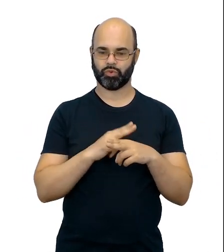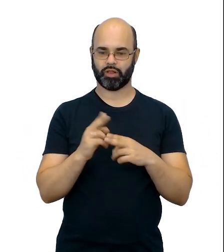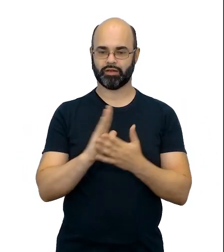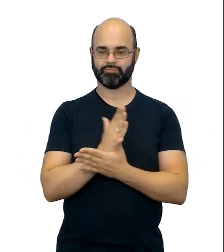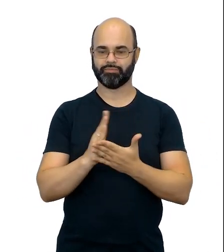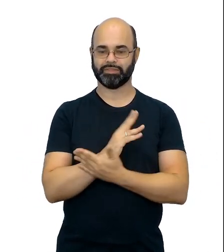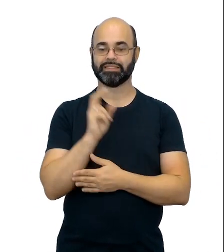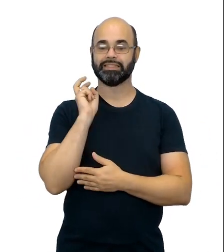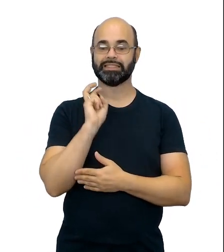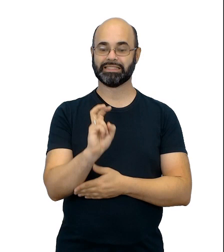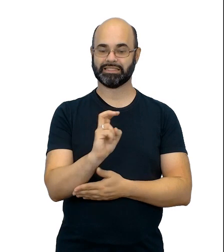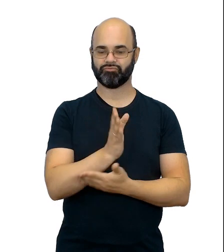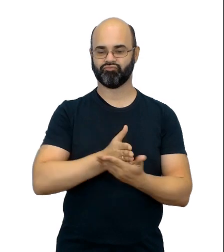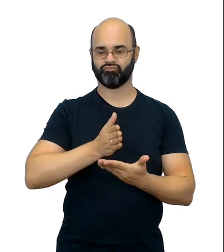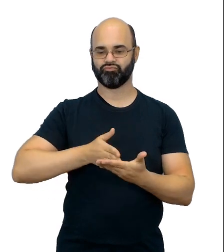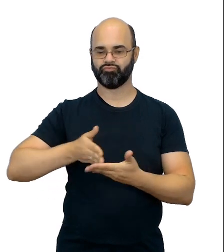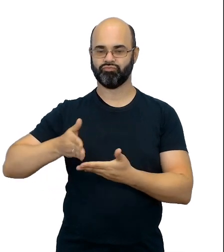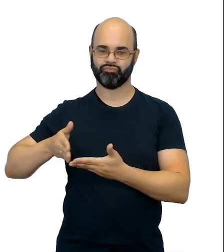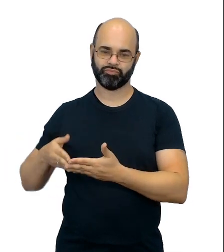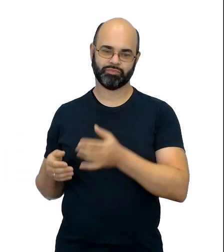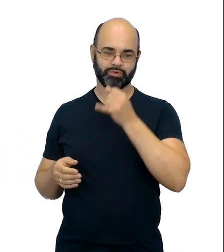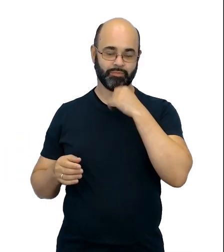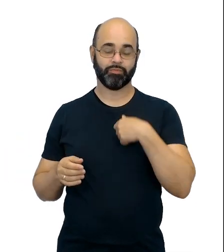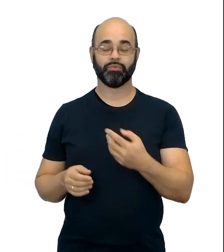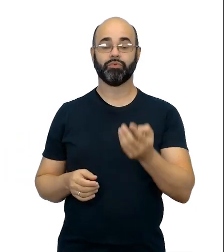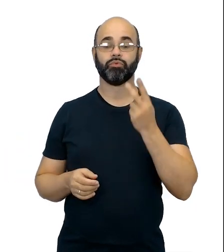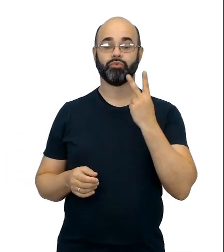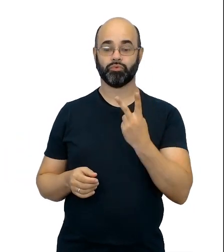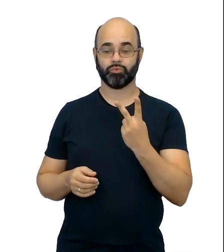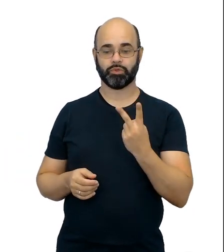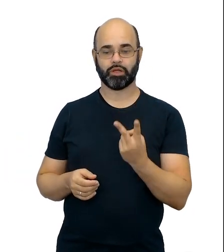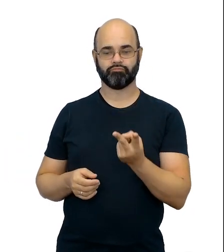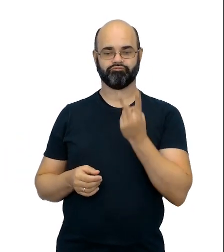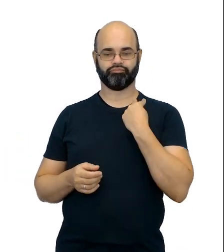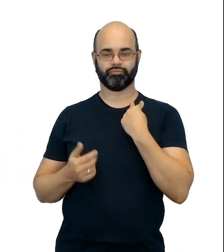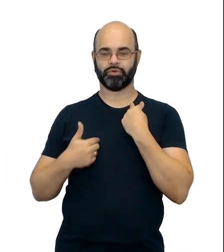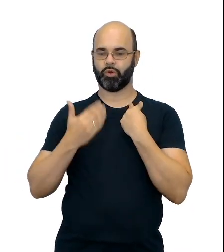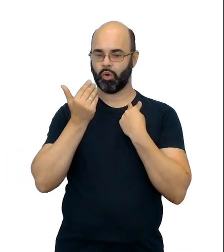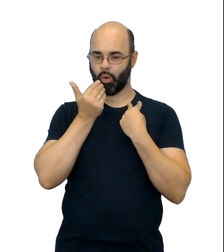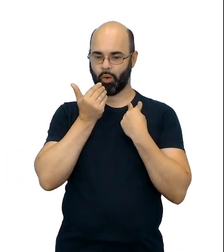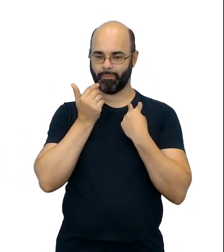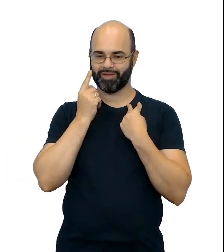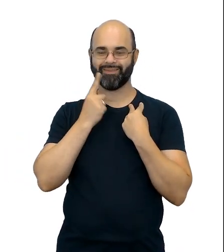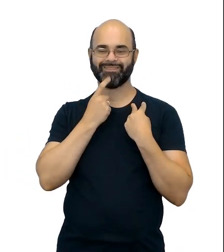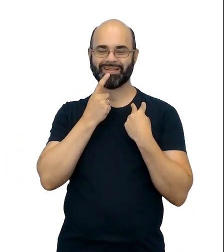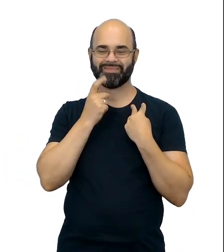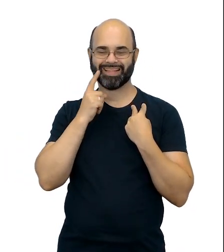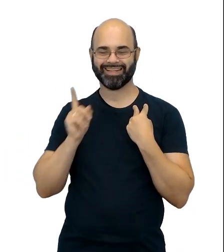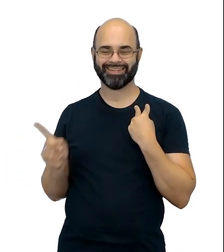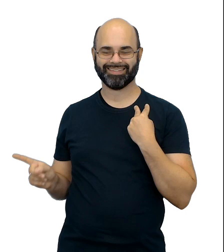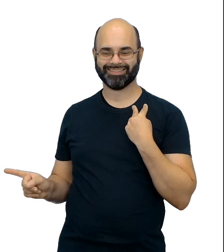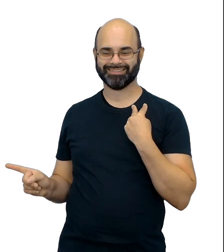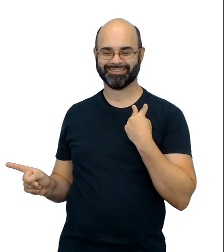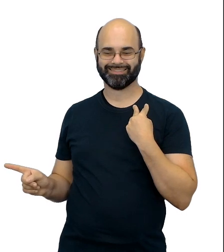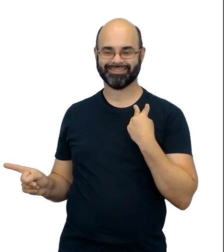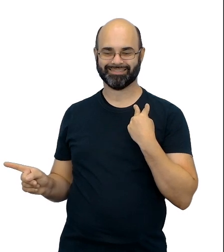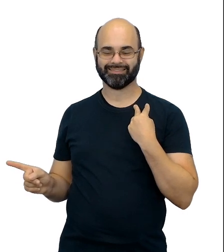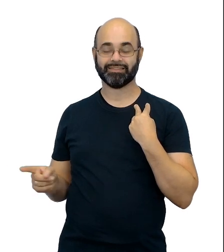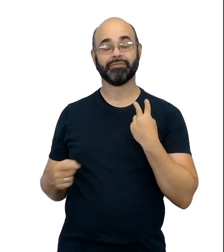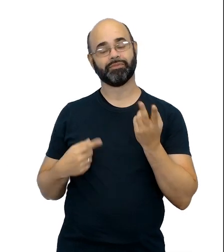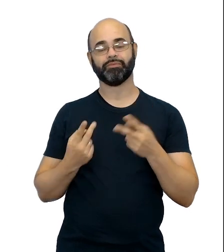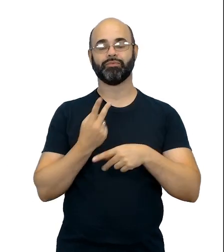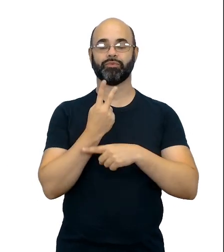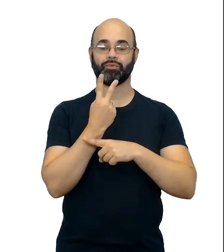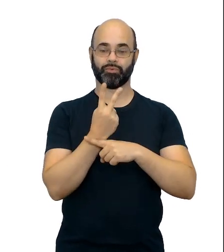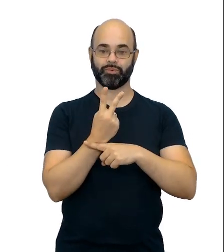todo, e eu comi 2 delas. Então, eu tirei aquelas 2 partes vermelhas, né? Então, ali, comi, portanto,